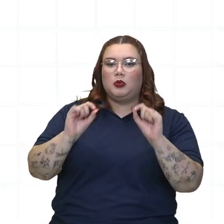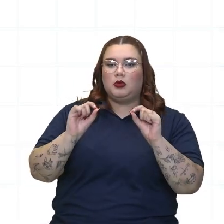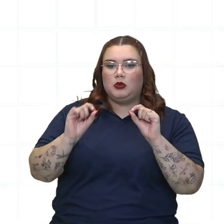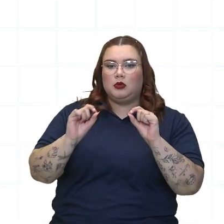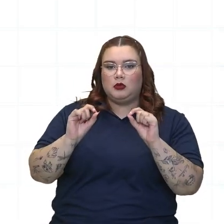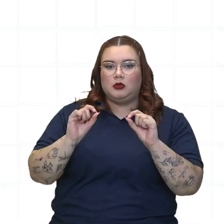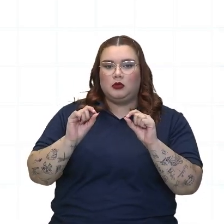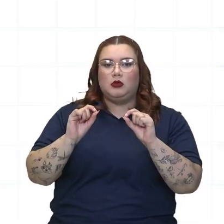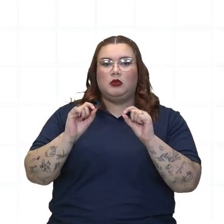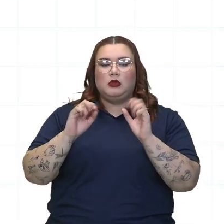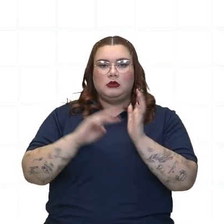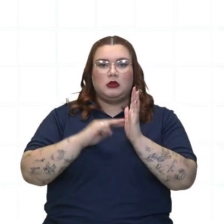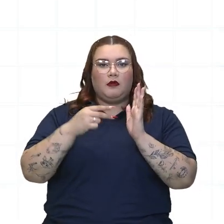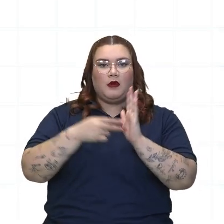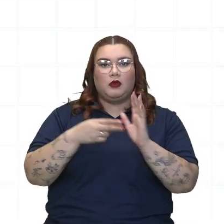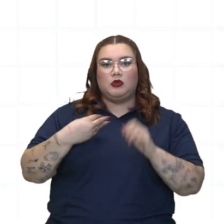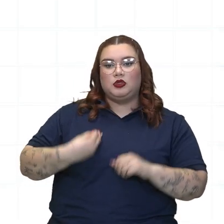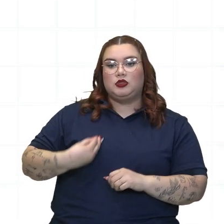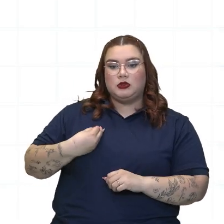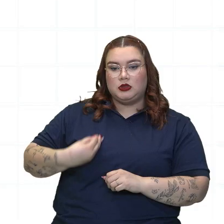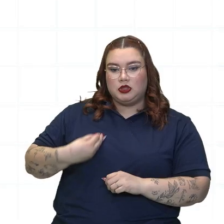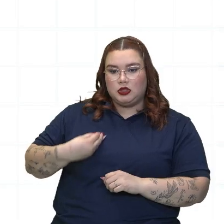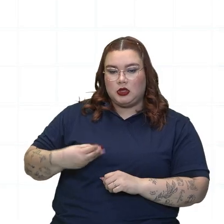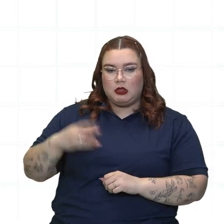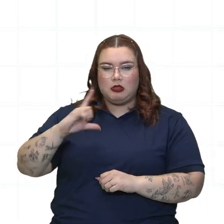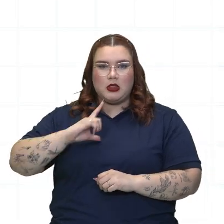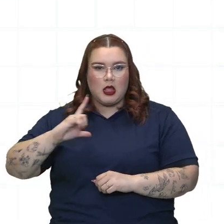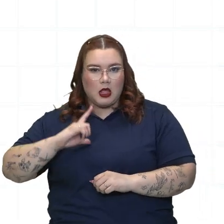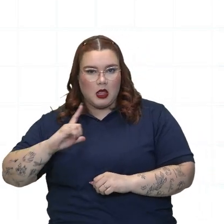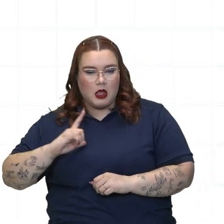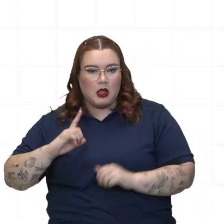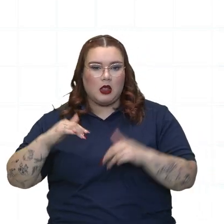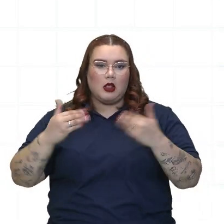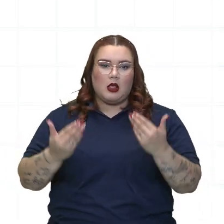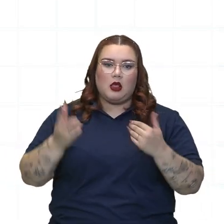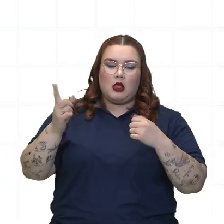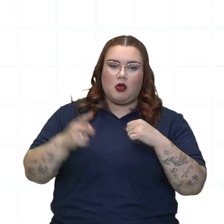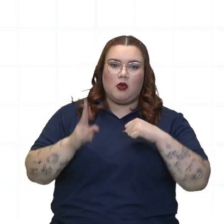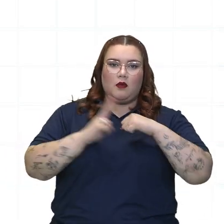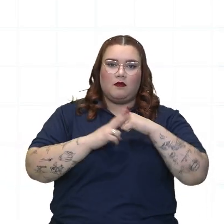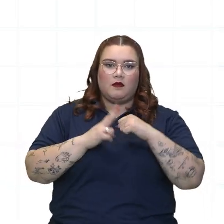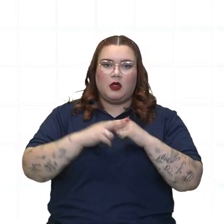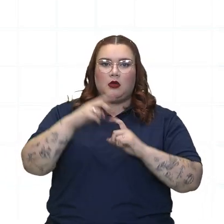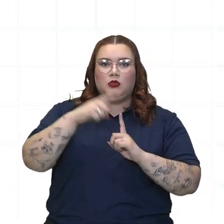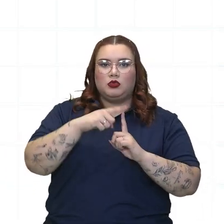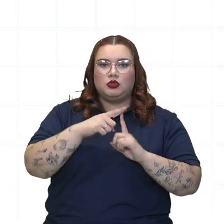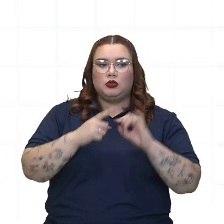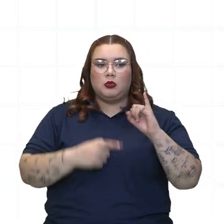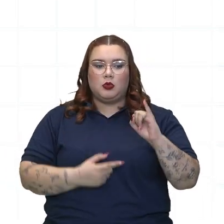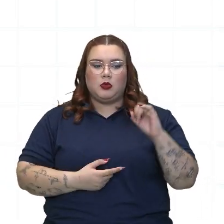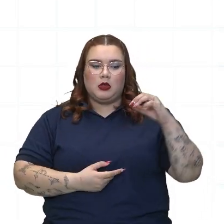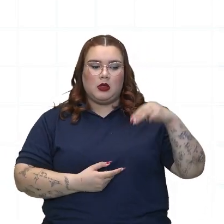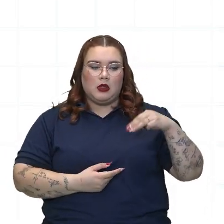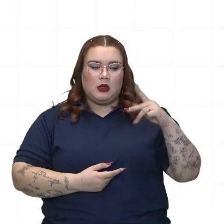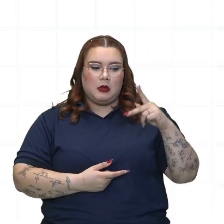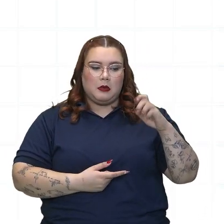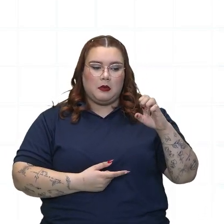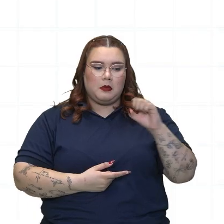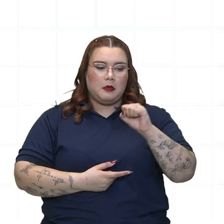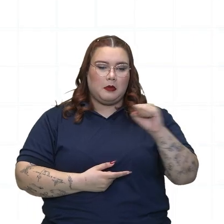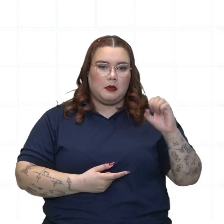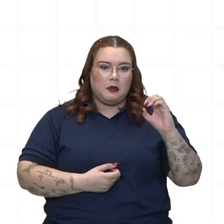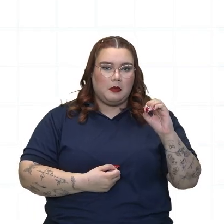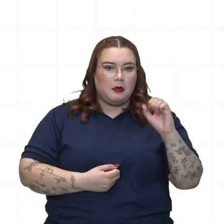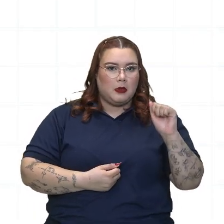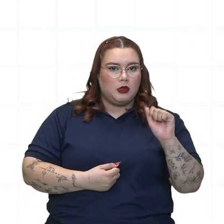o sentido de existir, que é o caso aqui, ele é um verbo impessoal, tá? Verbo haver indicando existir é assim,